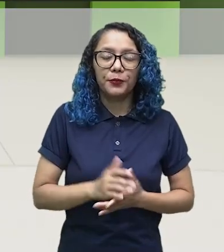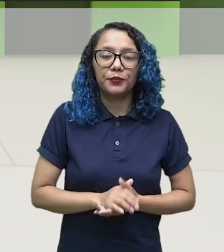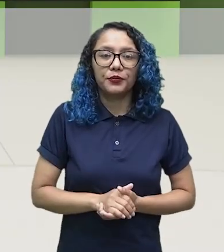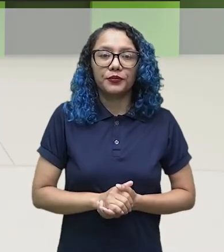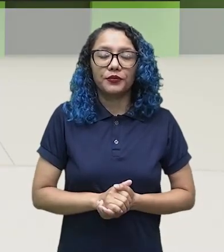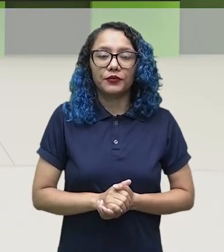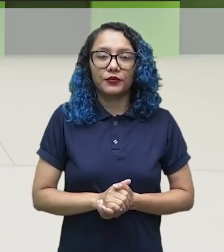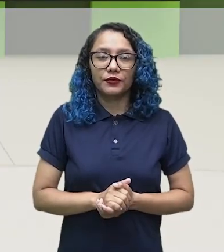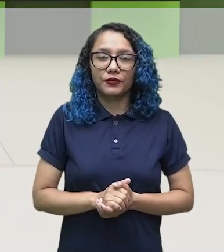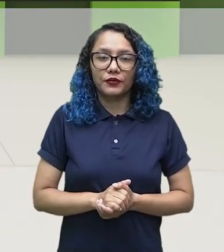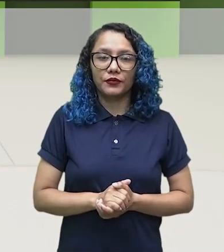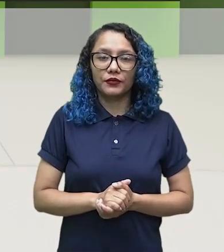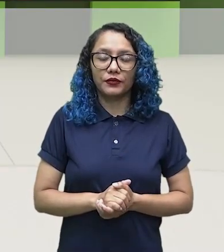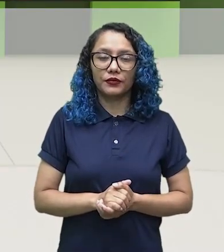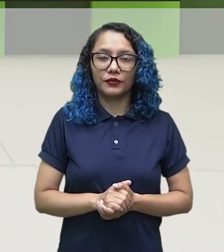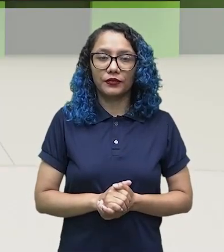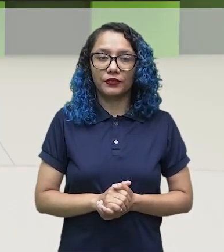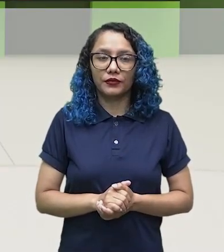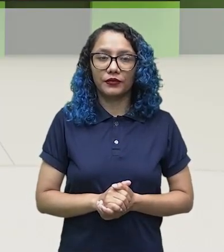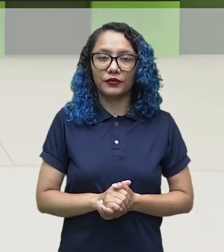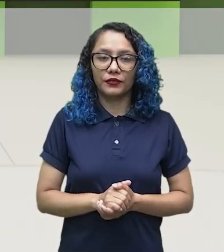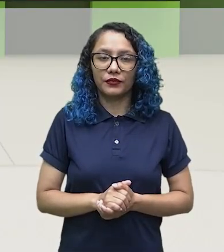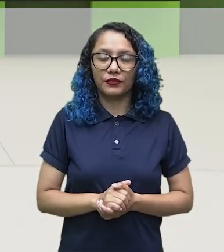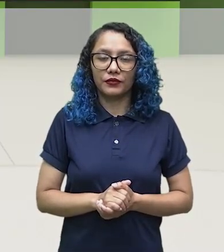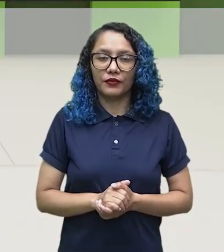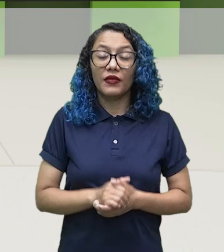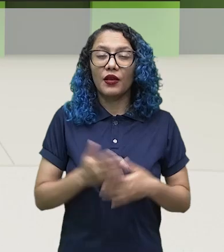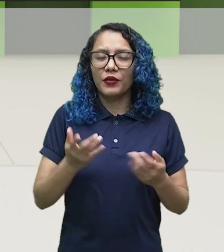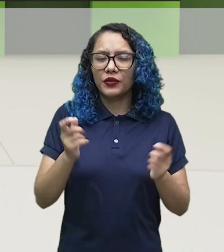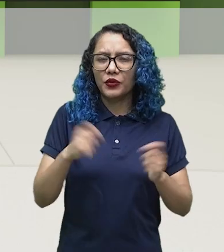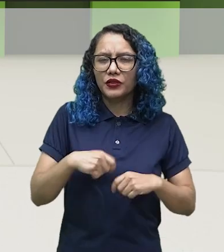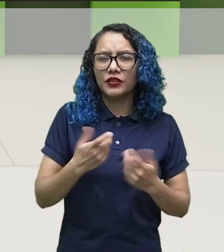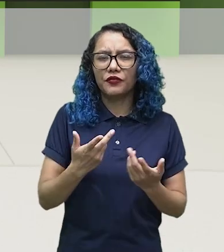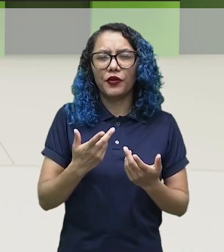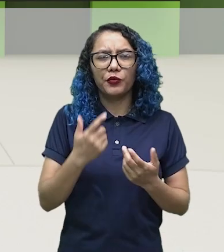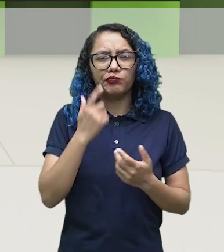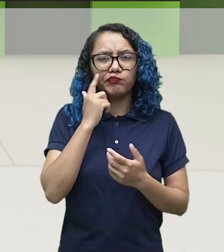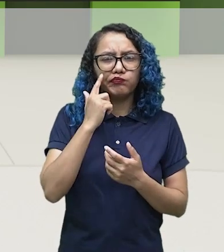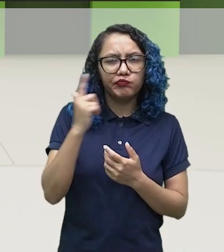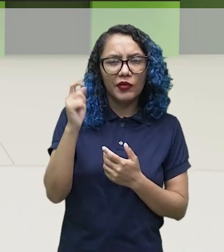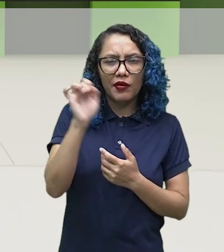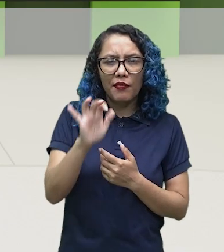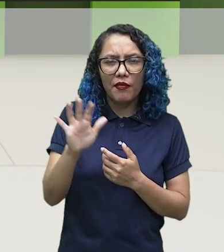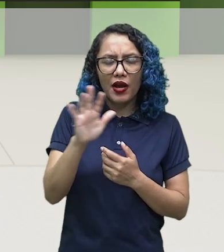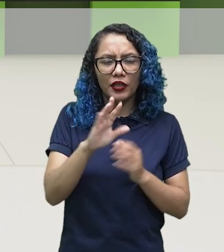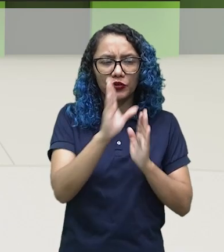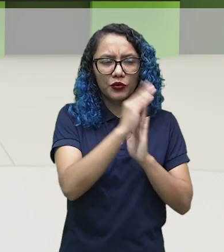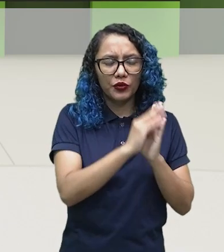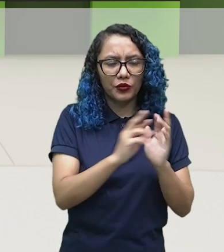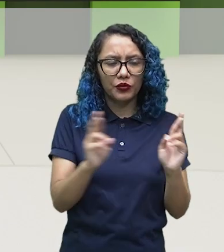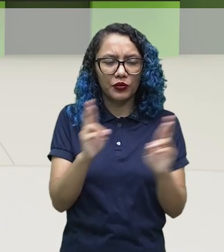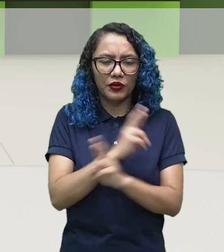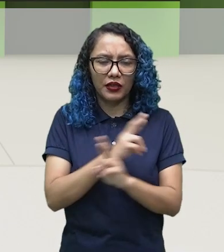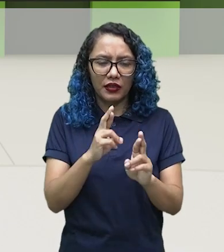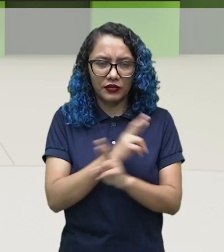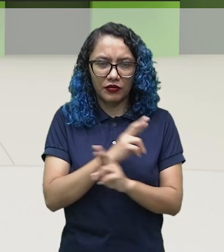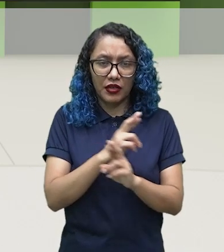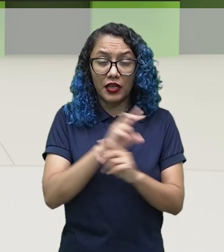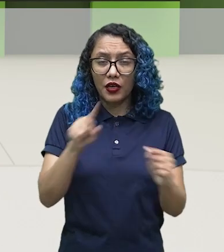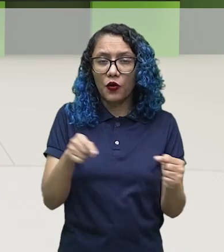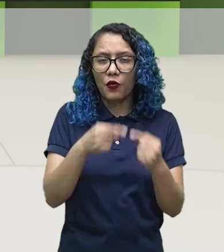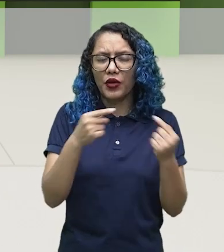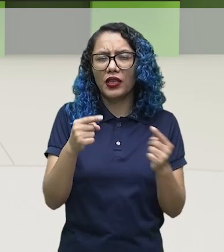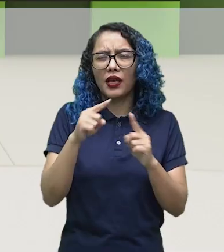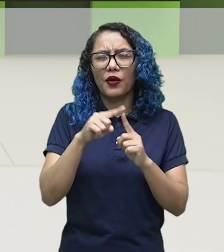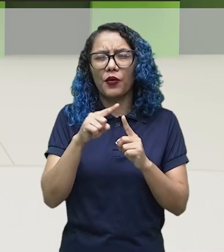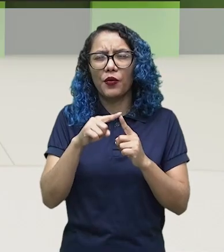justamente para que a gente possa relacionar, né, com o conteúdo que trata-se do ponto de fusão e ebulição, né, mas